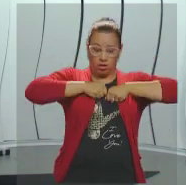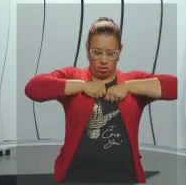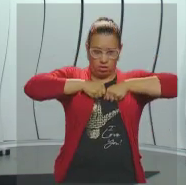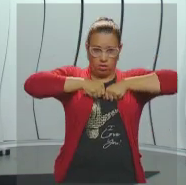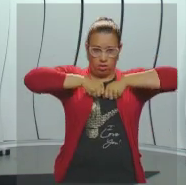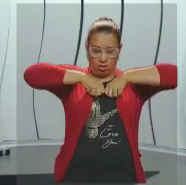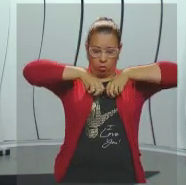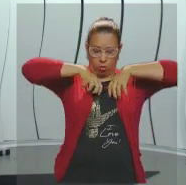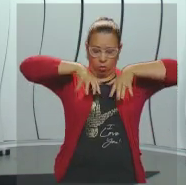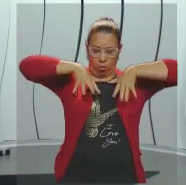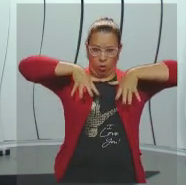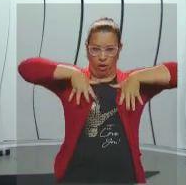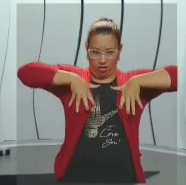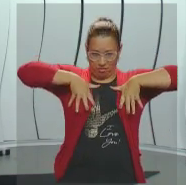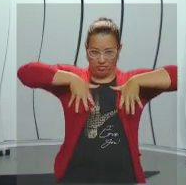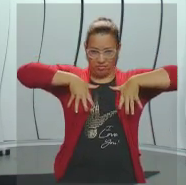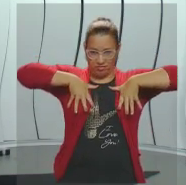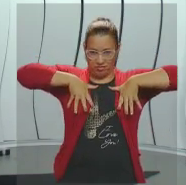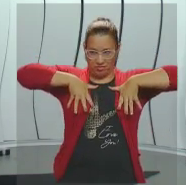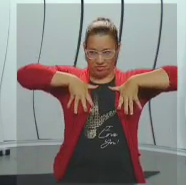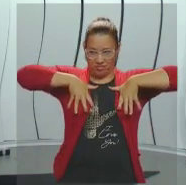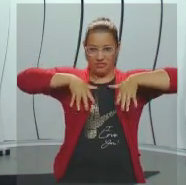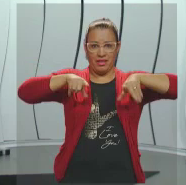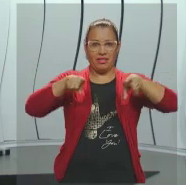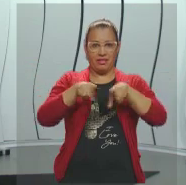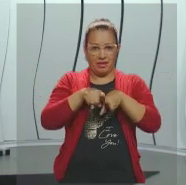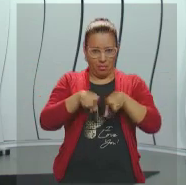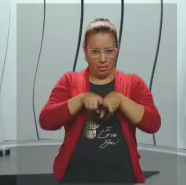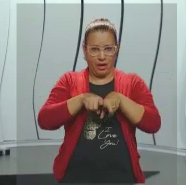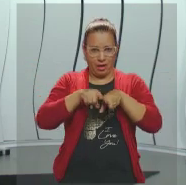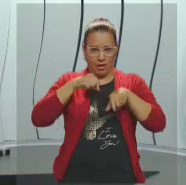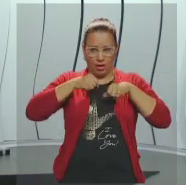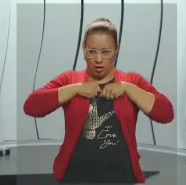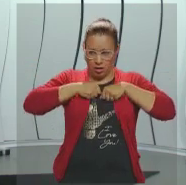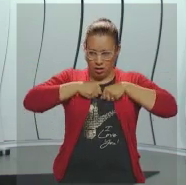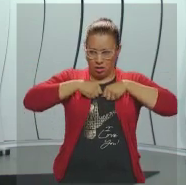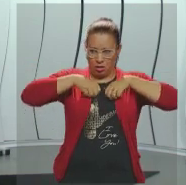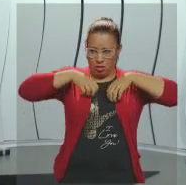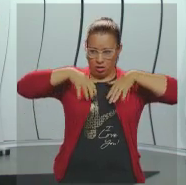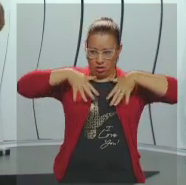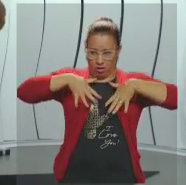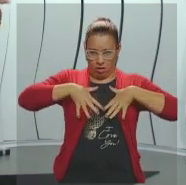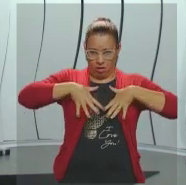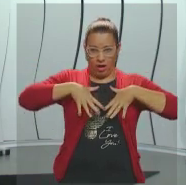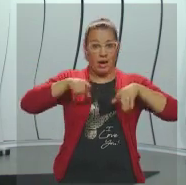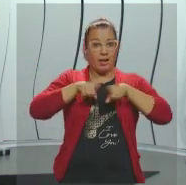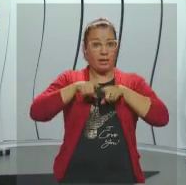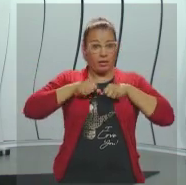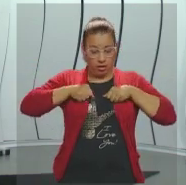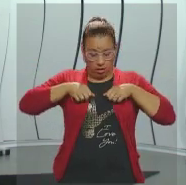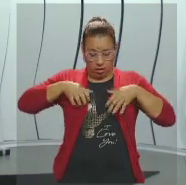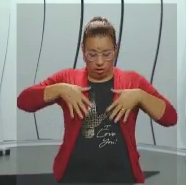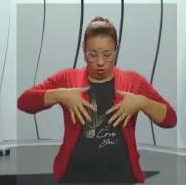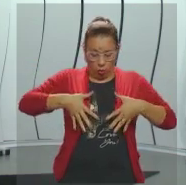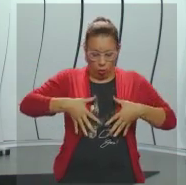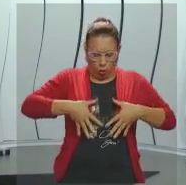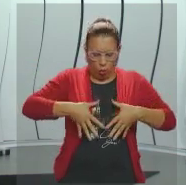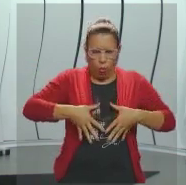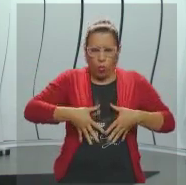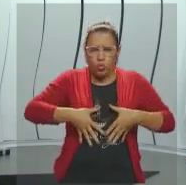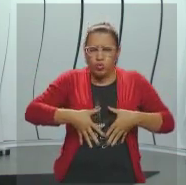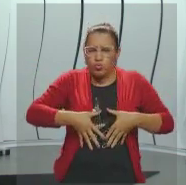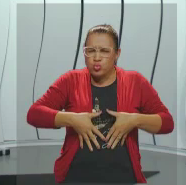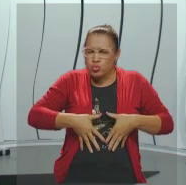se ramificar, formar ductos menores, que vão ser os bronquíolos, que vão se ramificando cada vez mais até ficar bem